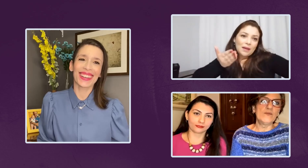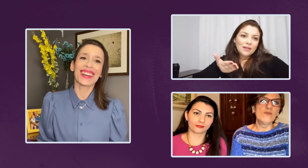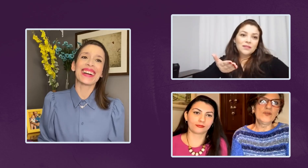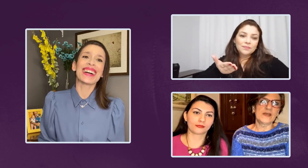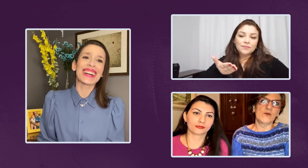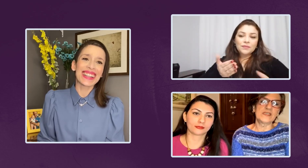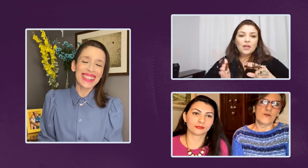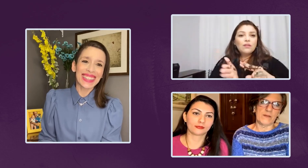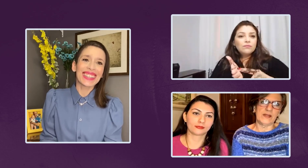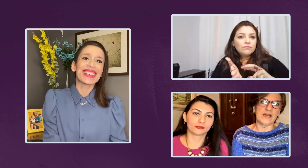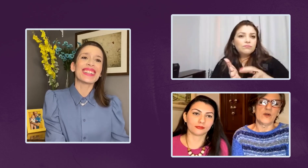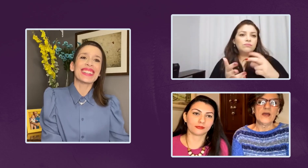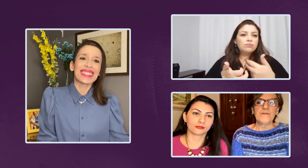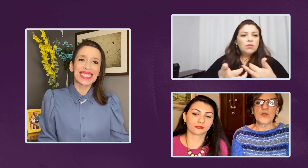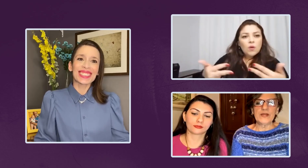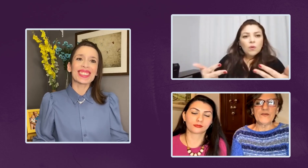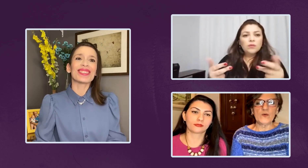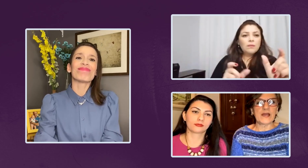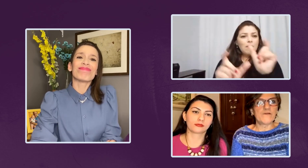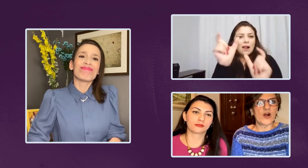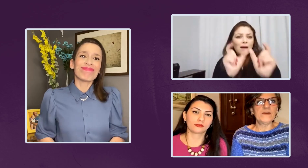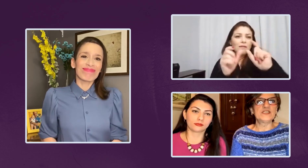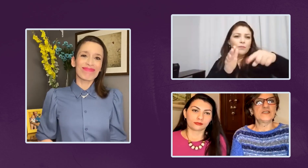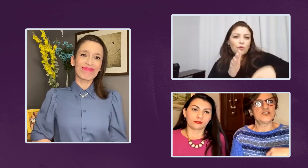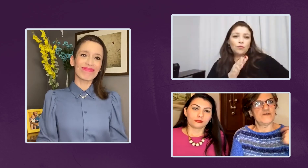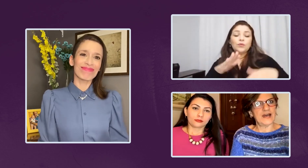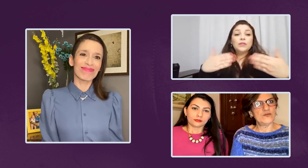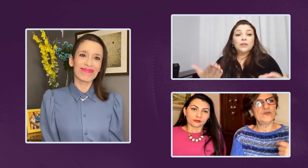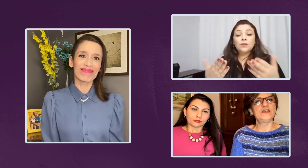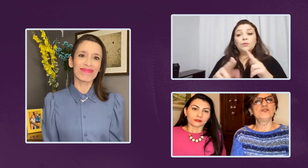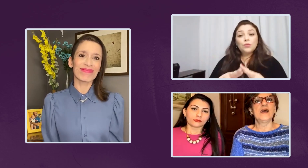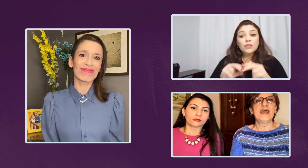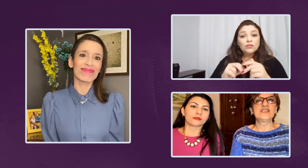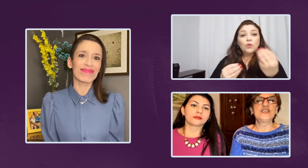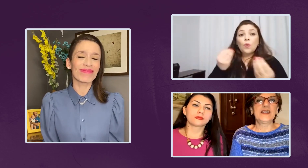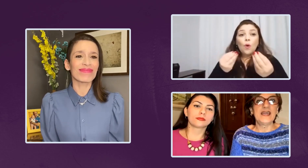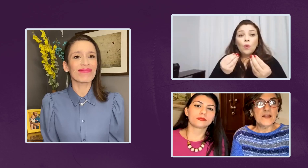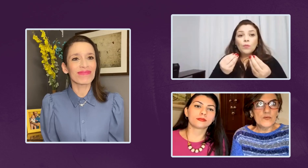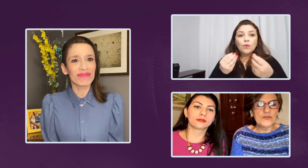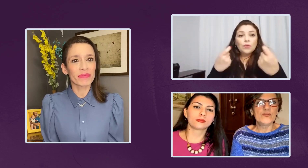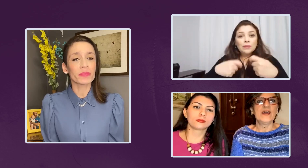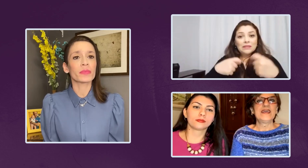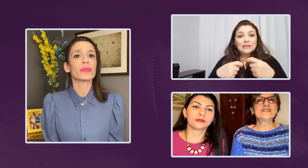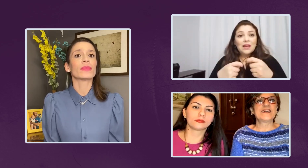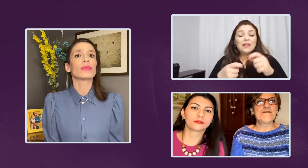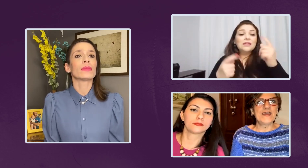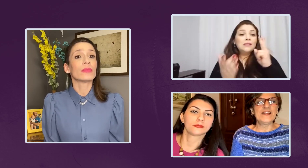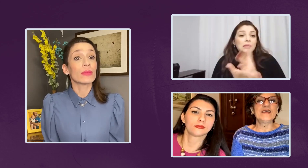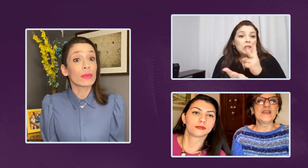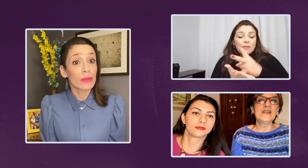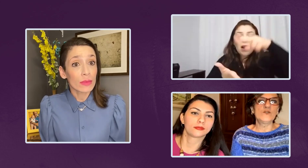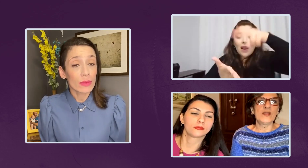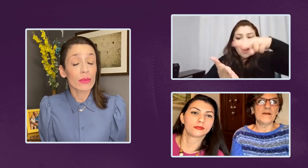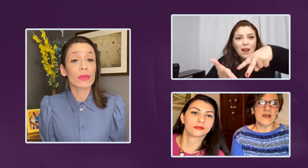perdeu muita coisa de vocabulário. Então, ela falou que a forma de a gente ativar tudo isso, ela tinha que ler muito, escrever